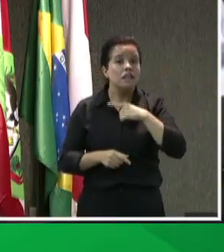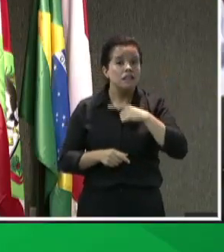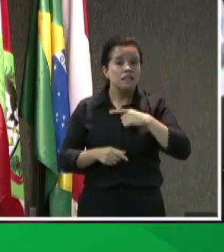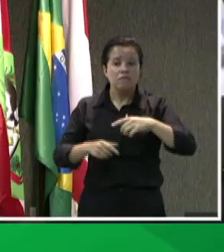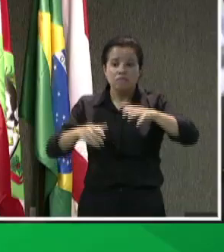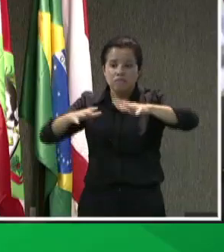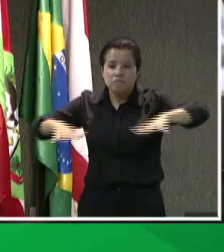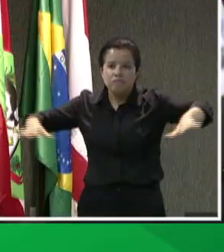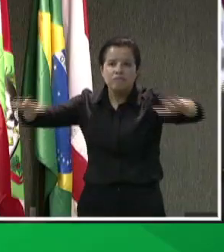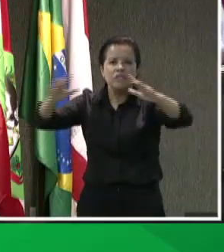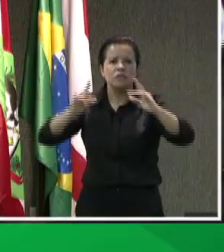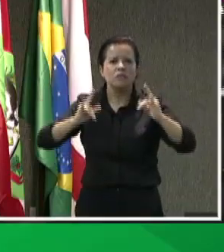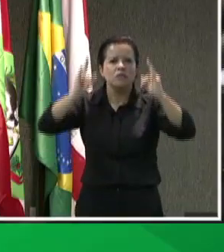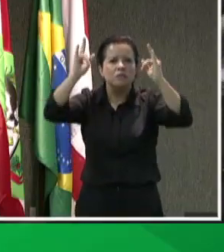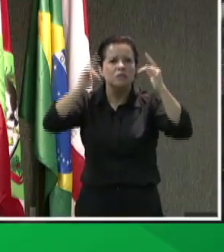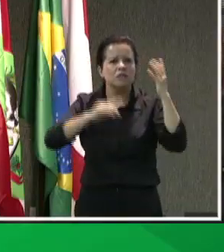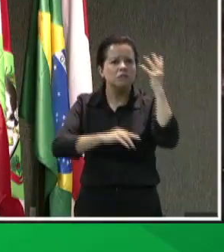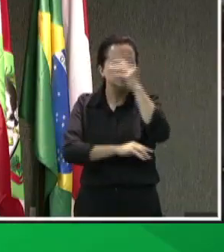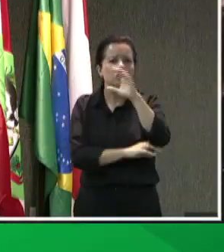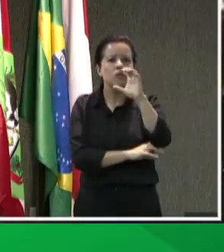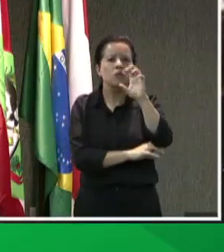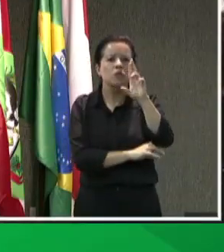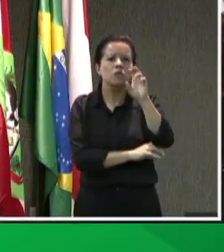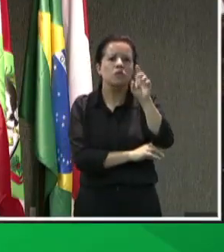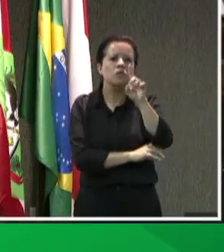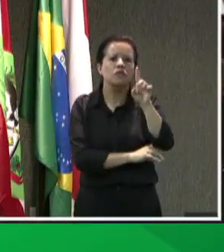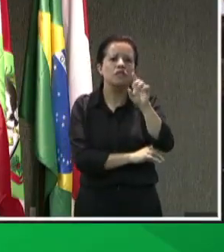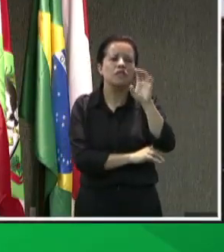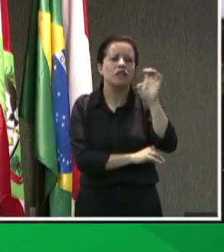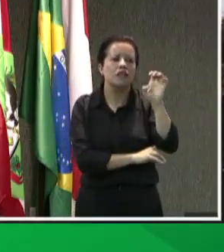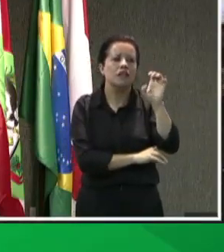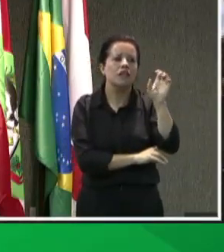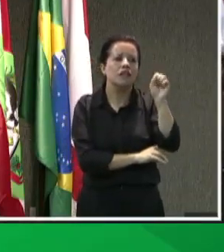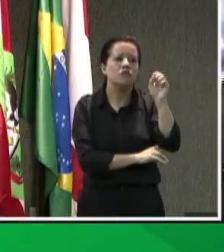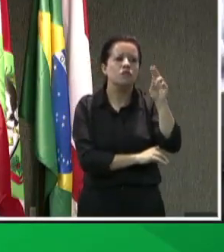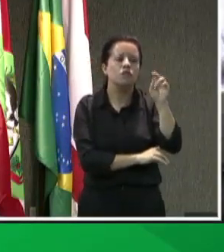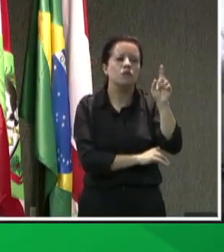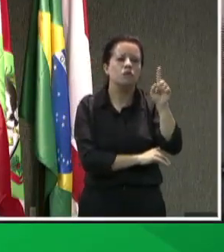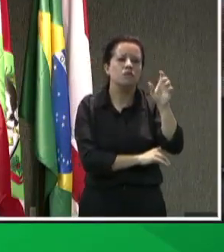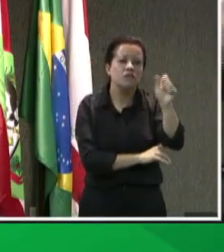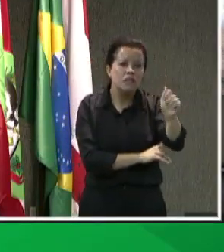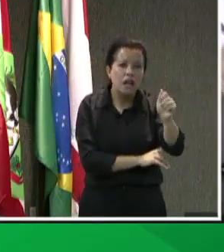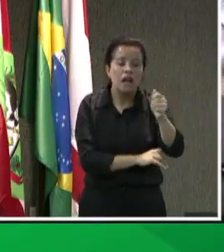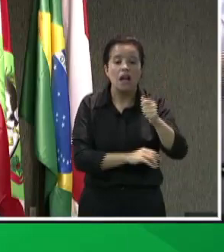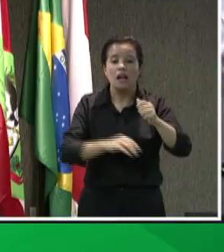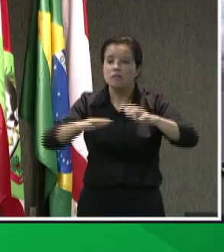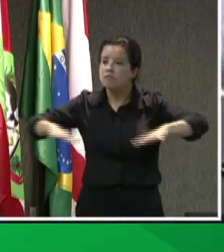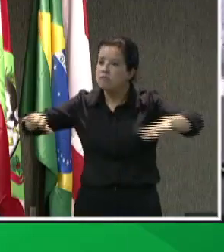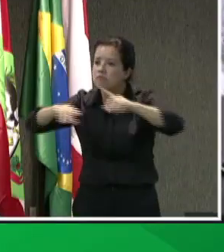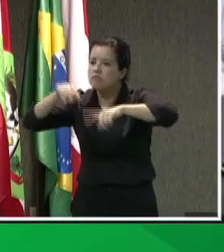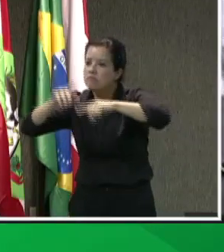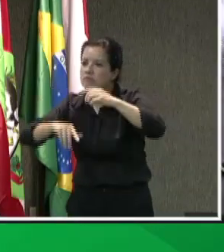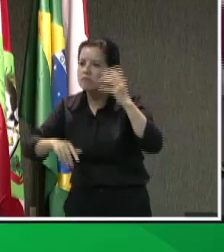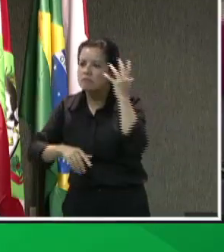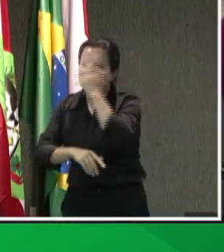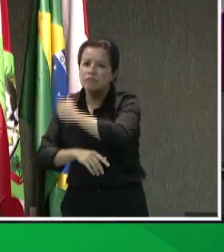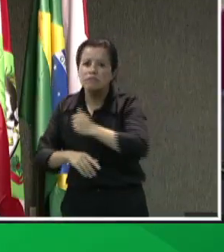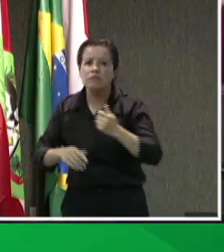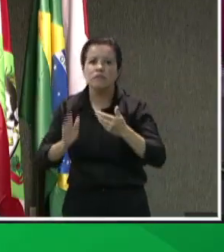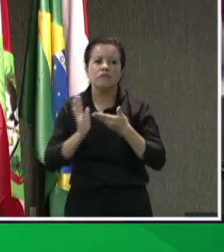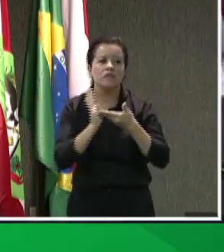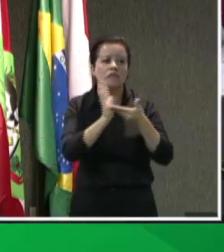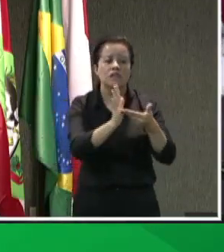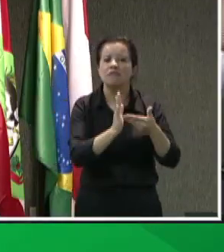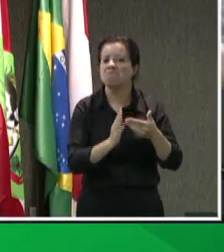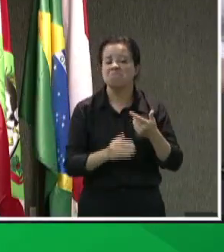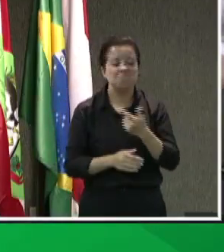uma arquitetura belíssima, fica fechado o fim de semana. Não dá para contar a história lá de dentro, dos equipamentos, da estrutura que tem lá dentro. Então, realmente, nós temos